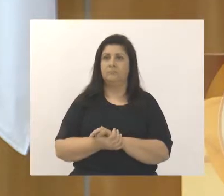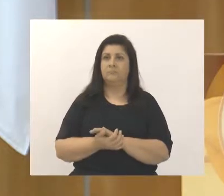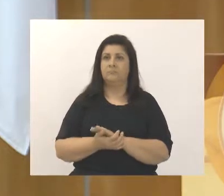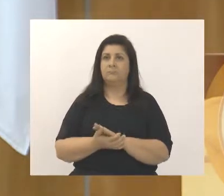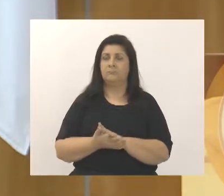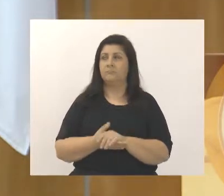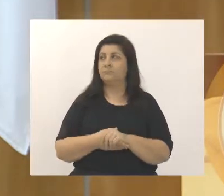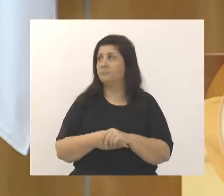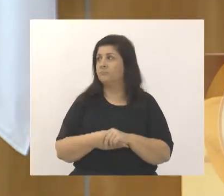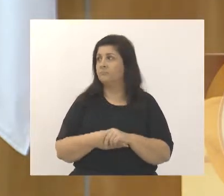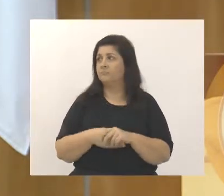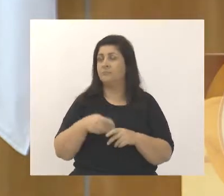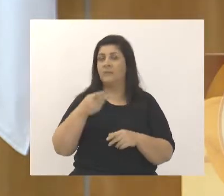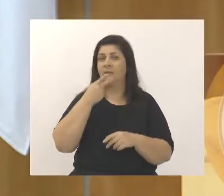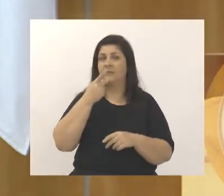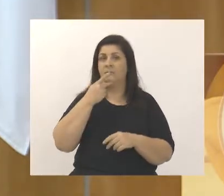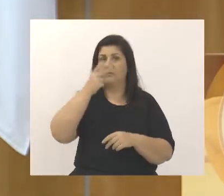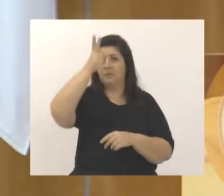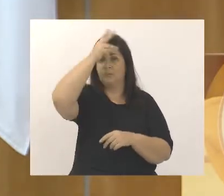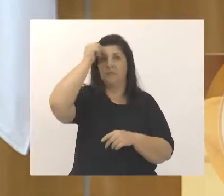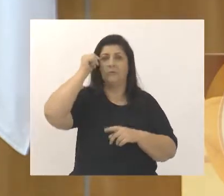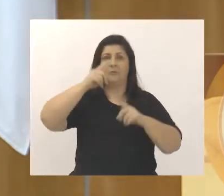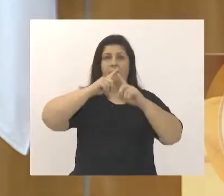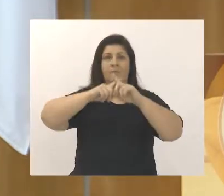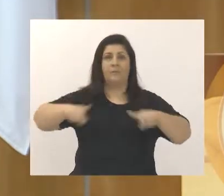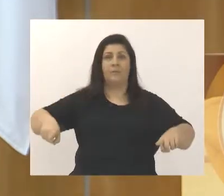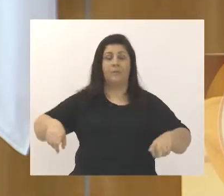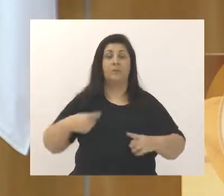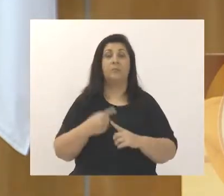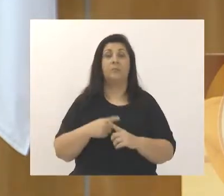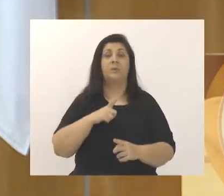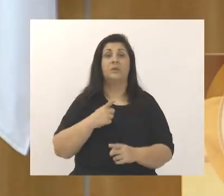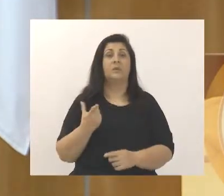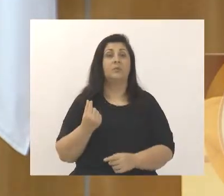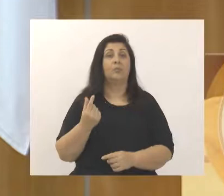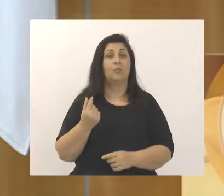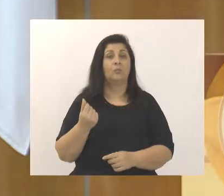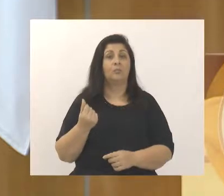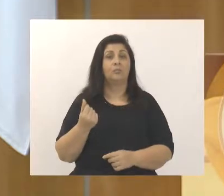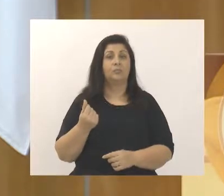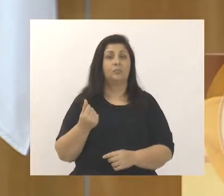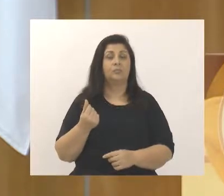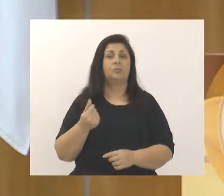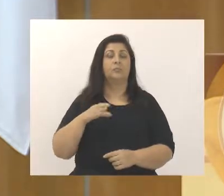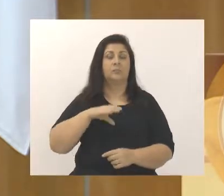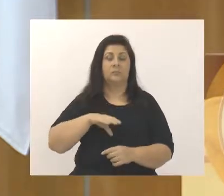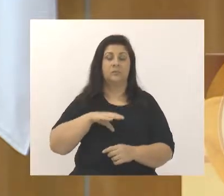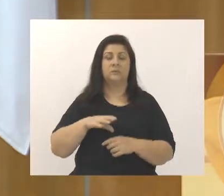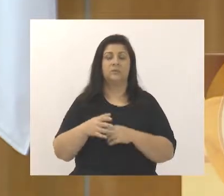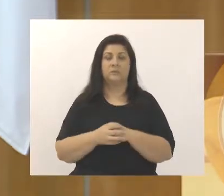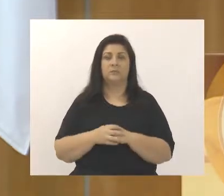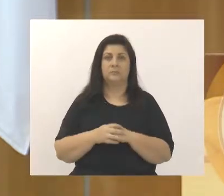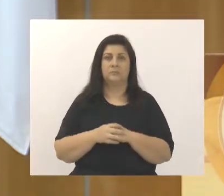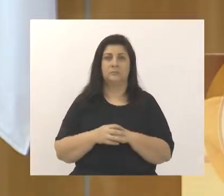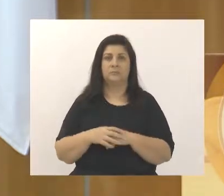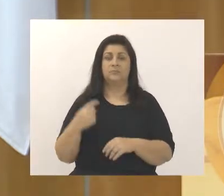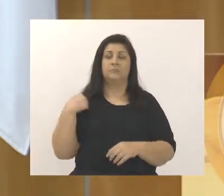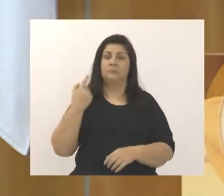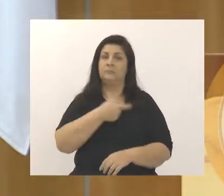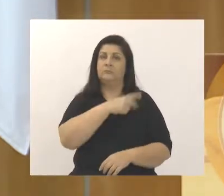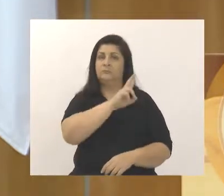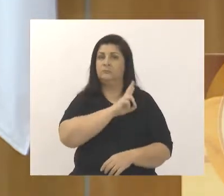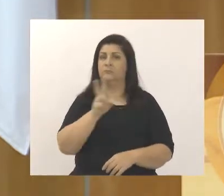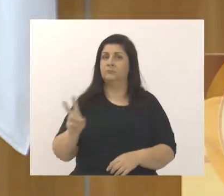que vetaria, porque existe ônus também para o município. Então, isso é bom que fique bem claro para as pessoas. Nós, vereadores,